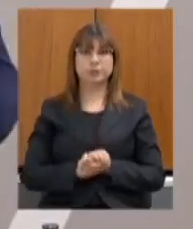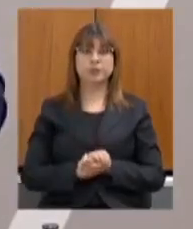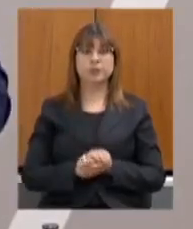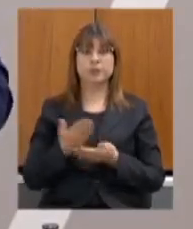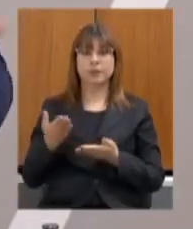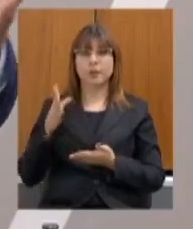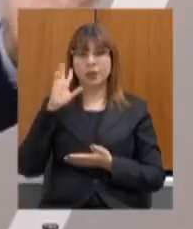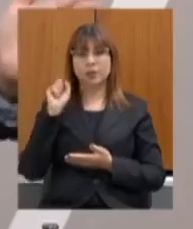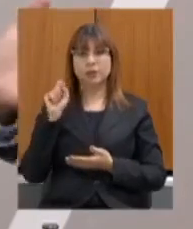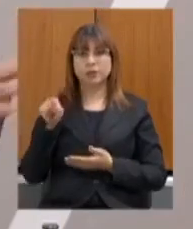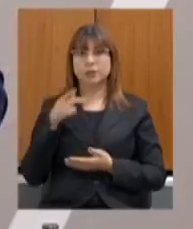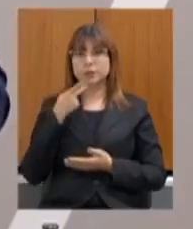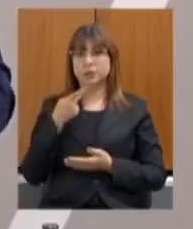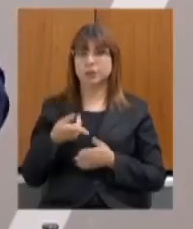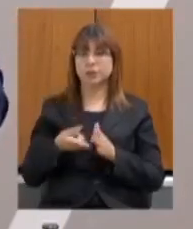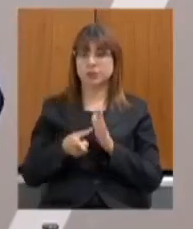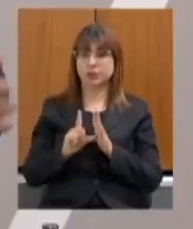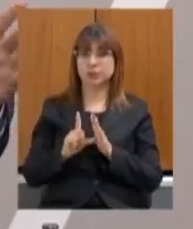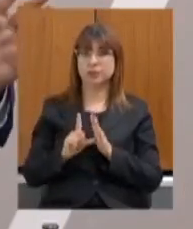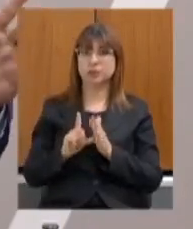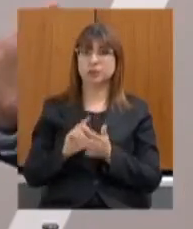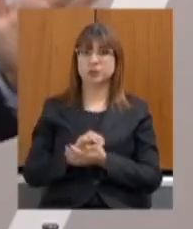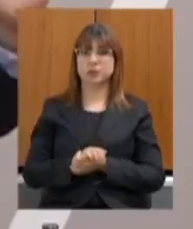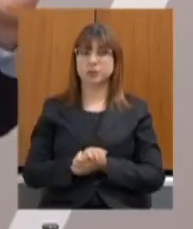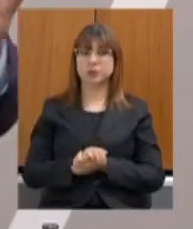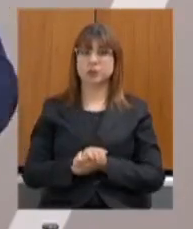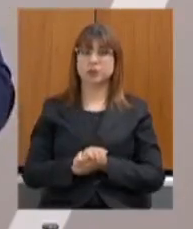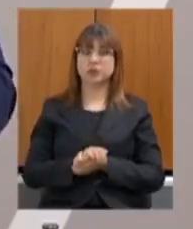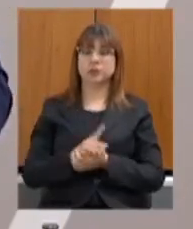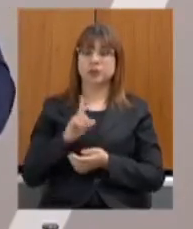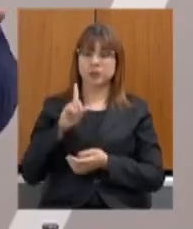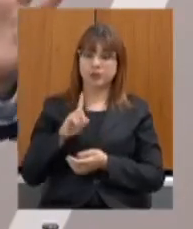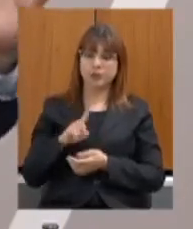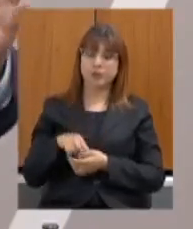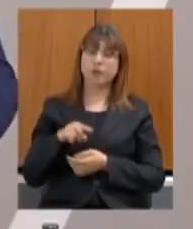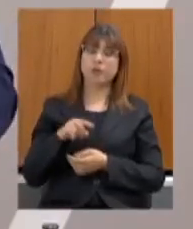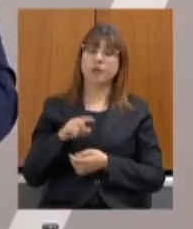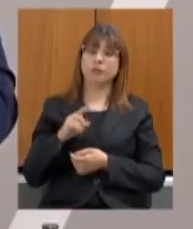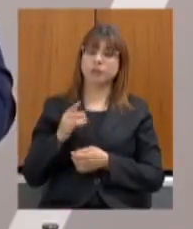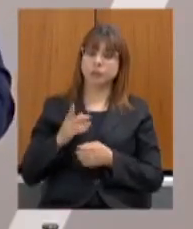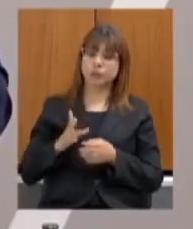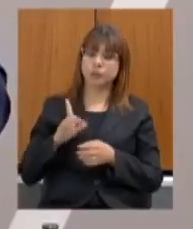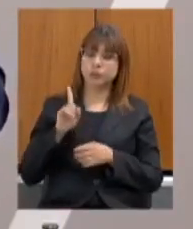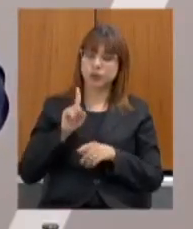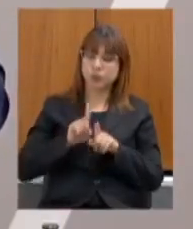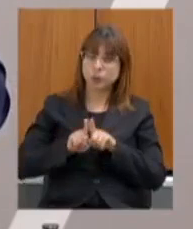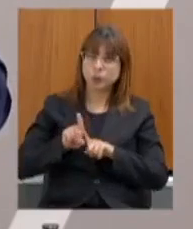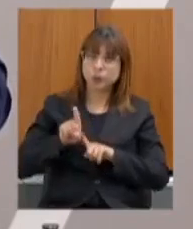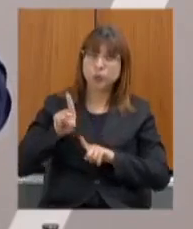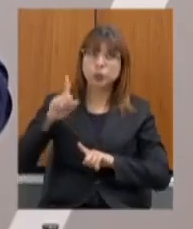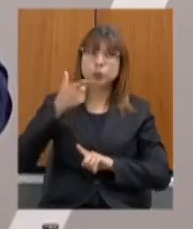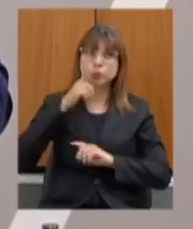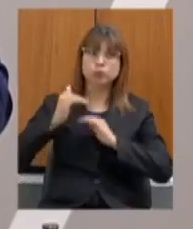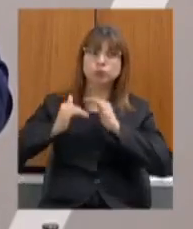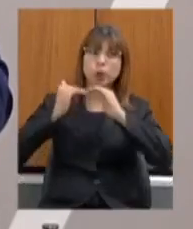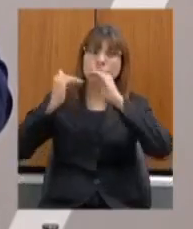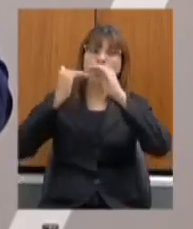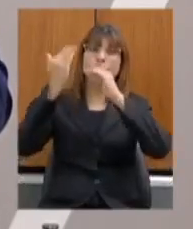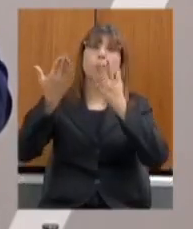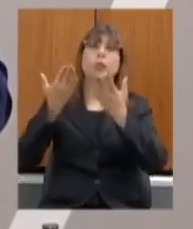avião que o senhor mencionou aqui, que vai decolar, que está decolando, se Deus quiser, nós,